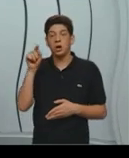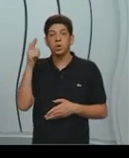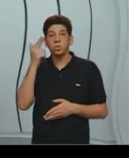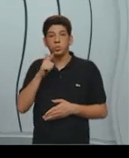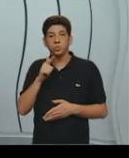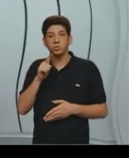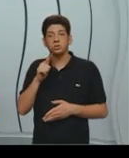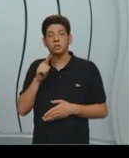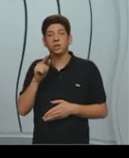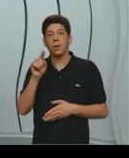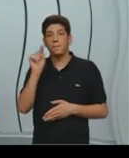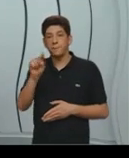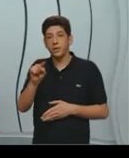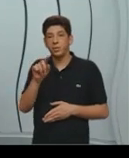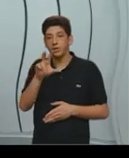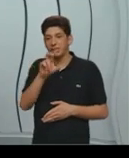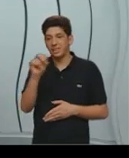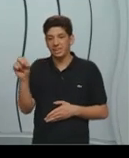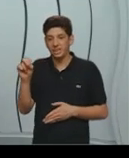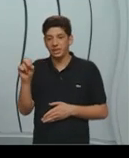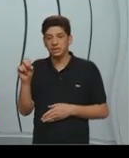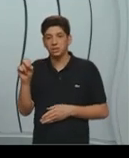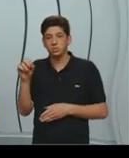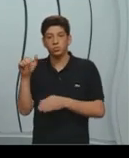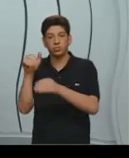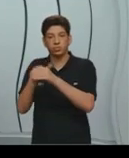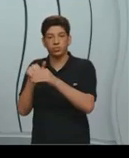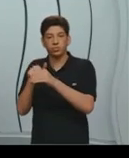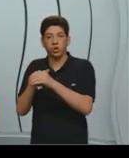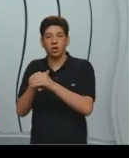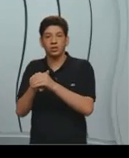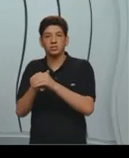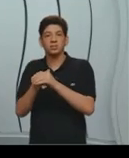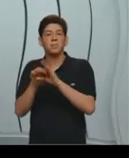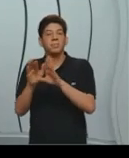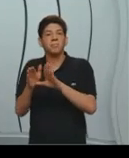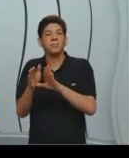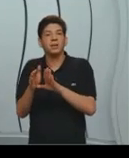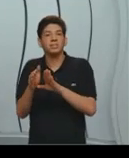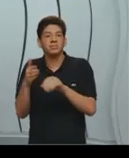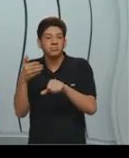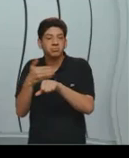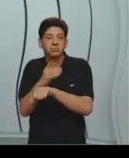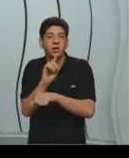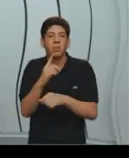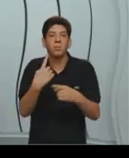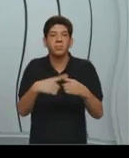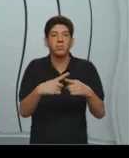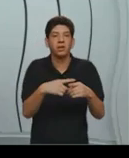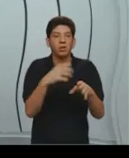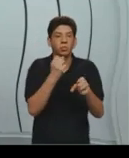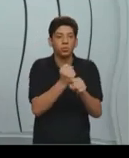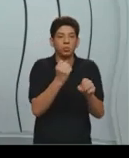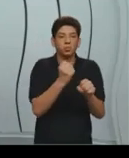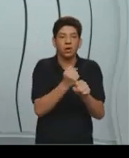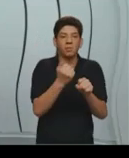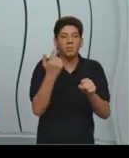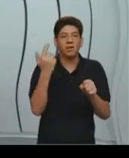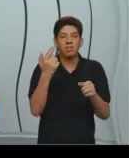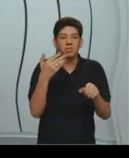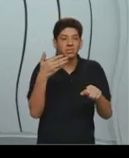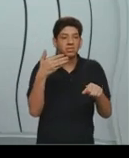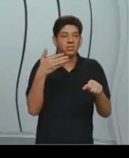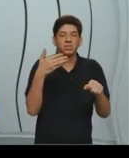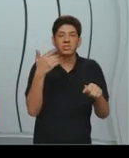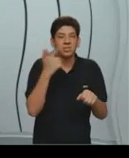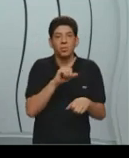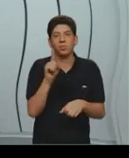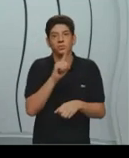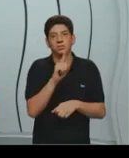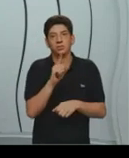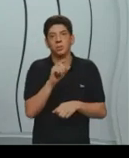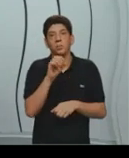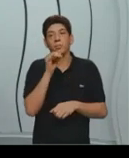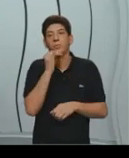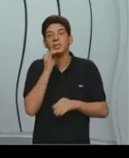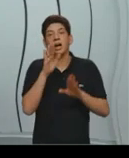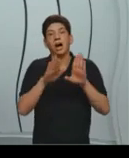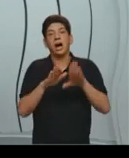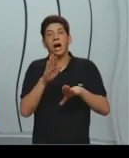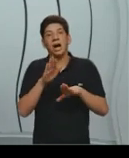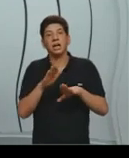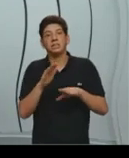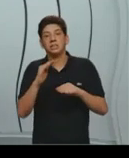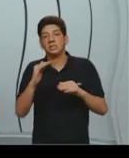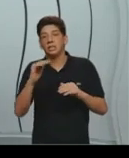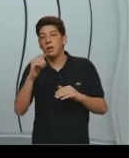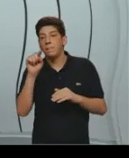foi eleito porque o partido dele não conseguiu o coeficiente. Já aquele outro candidato que conseguiu menos de 1.000 votos, só que o partido